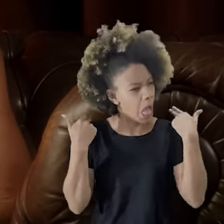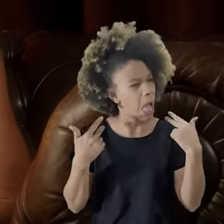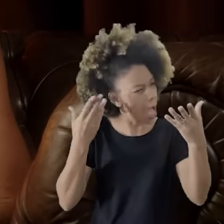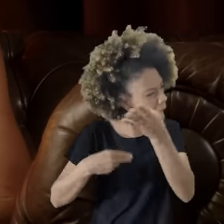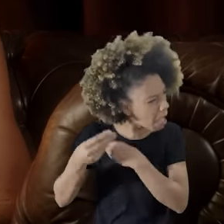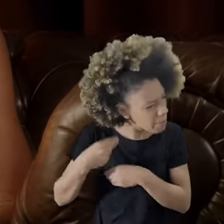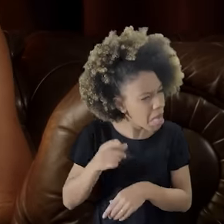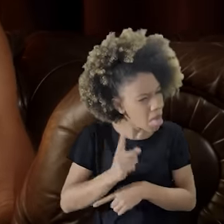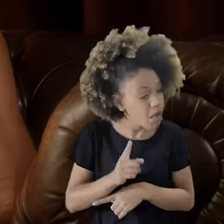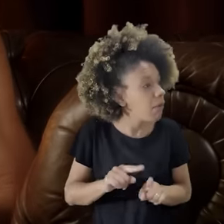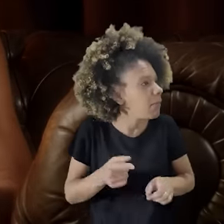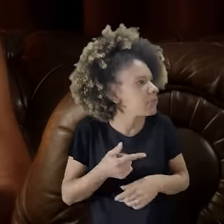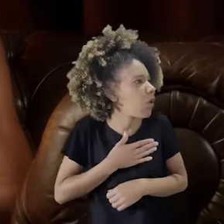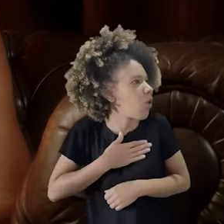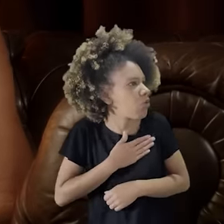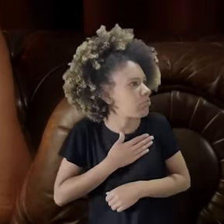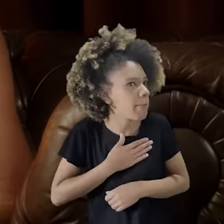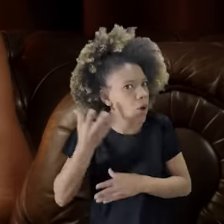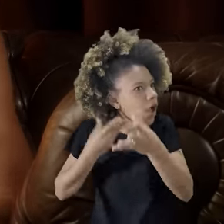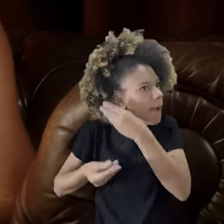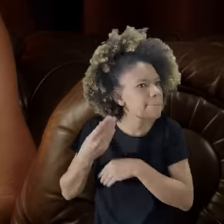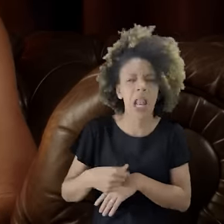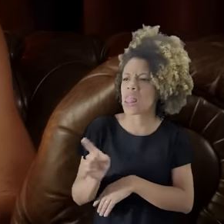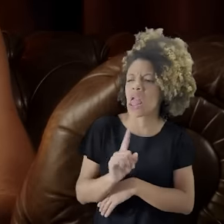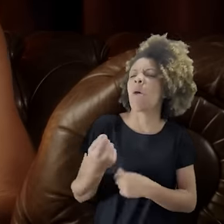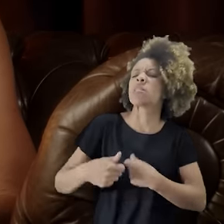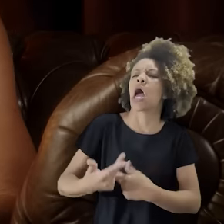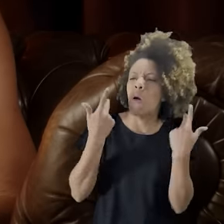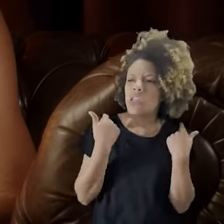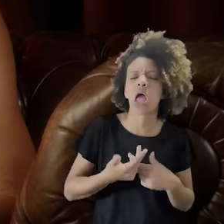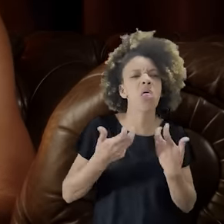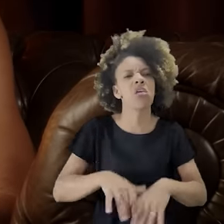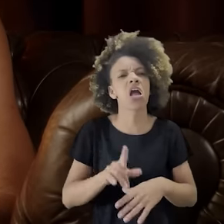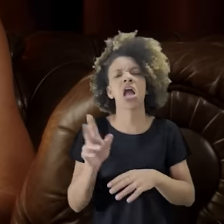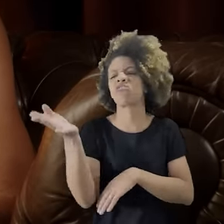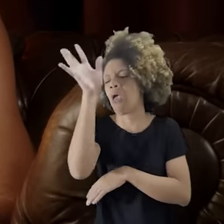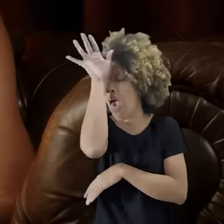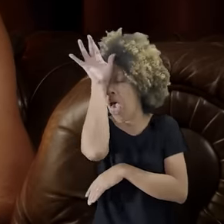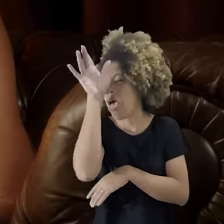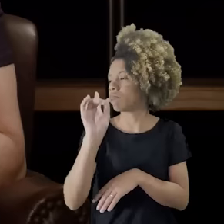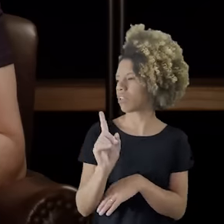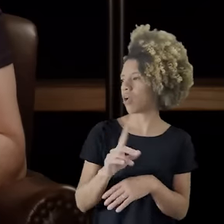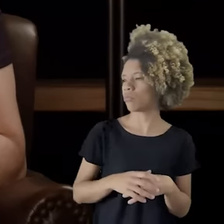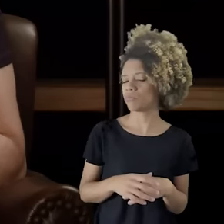cortar esse cabelo não sei o quê mas eu gosto tanto é do meu cabelo né não vai ter que cortar porque não quer que ninguém chama meu filho de